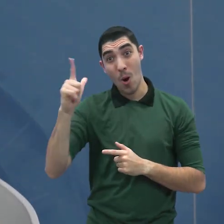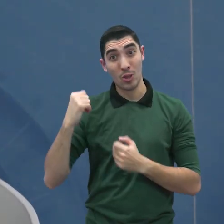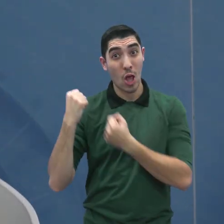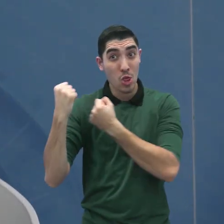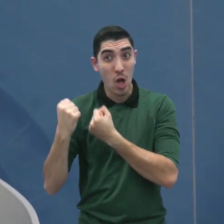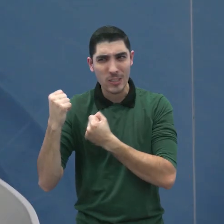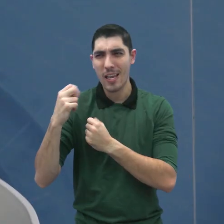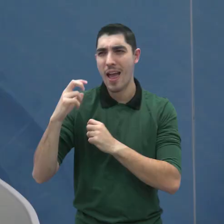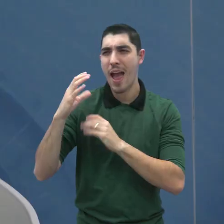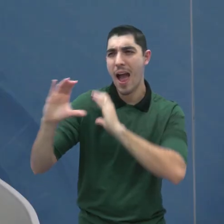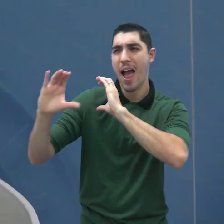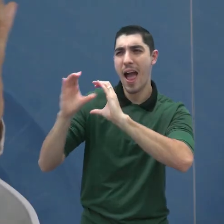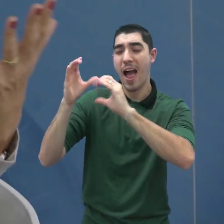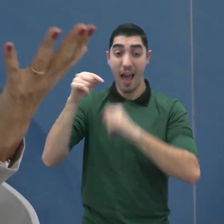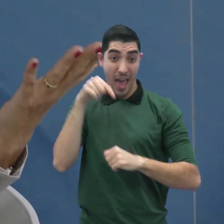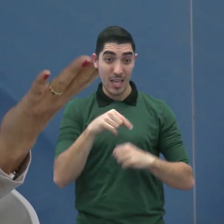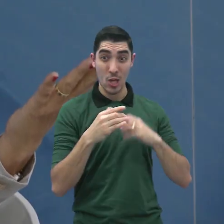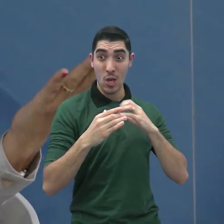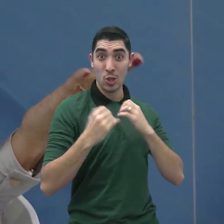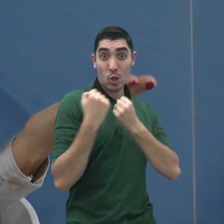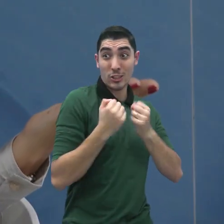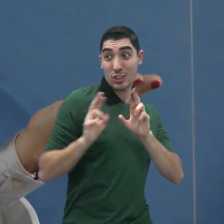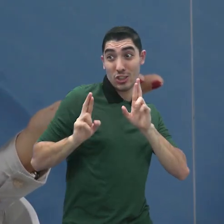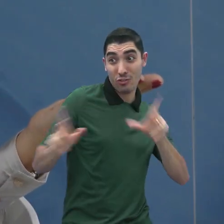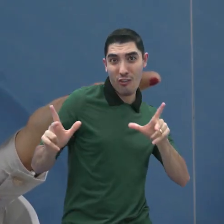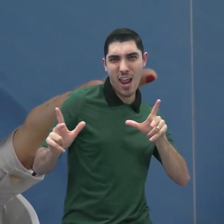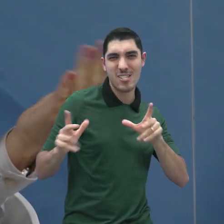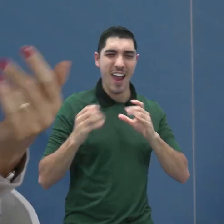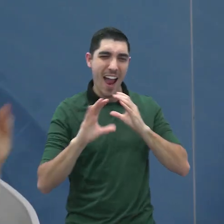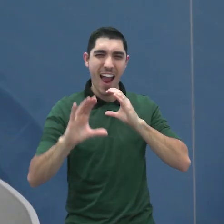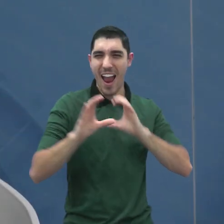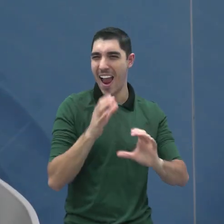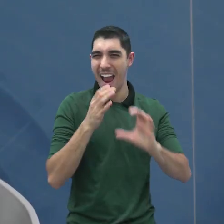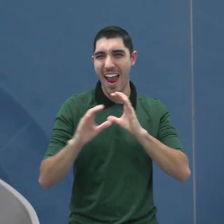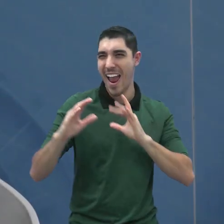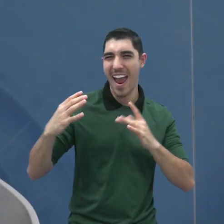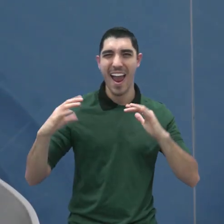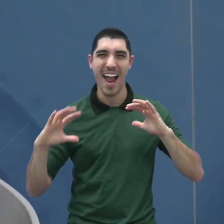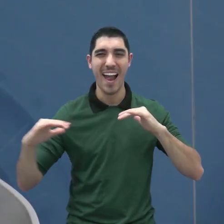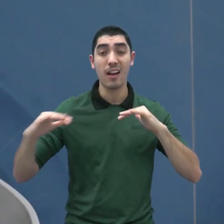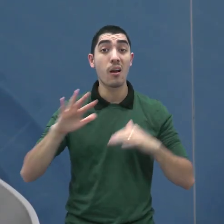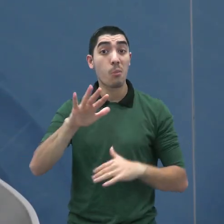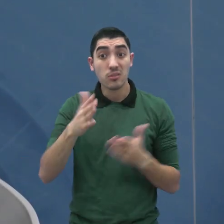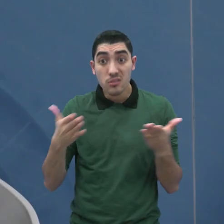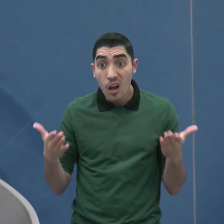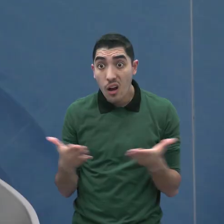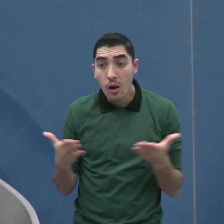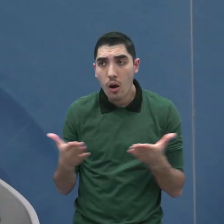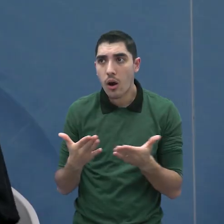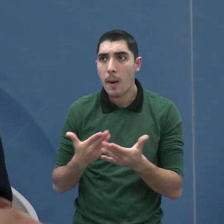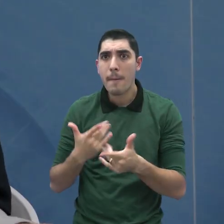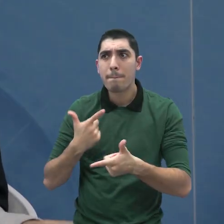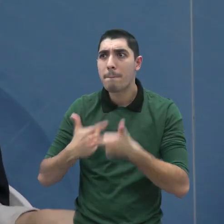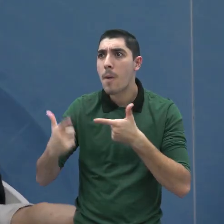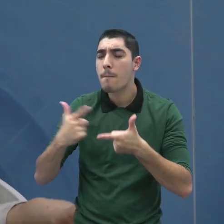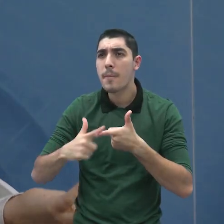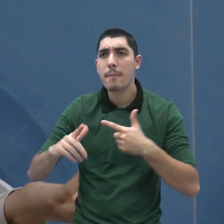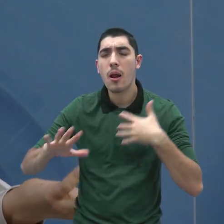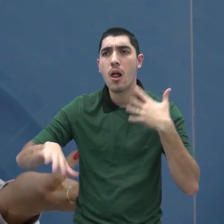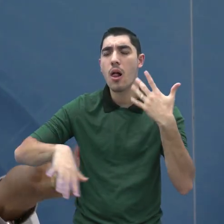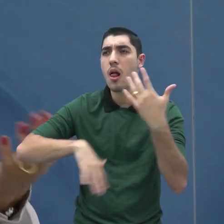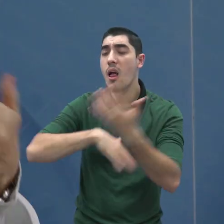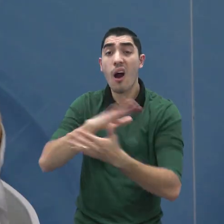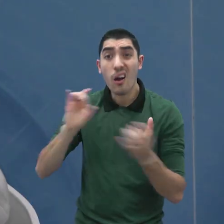daqui cantava, ele tomou uma proporção que agora só pode ter uma torcida. Uhum. Isso é triste, porque